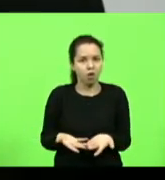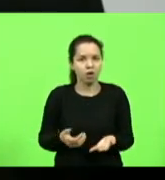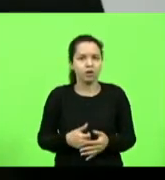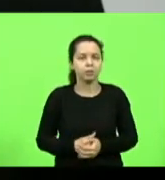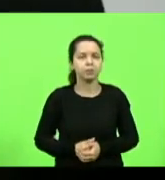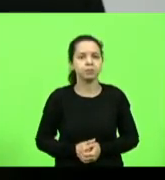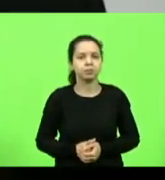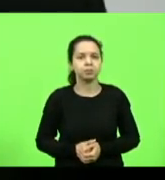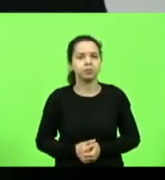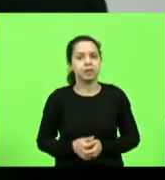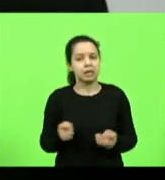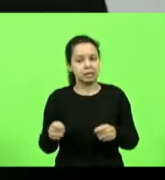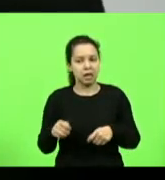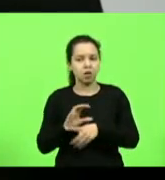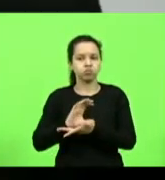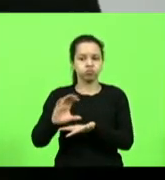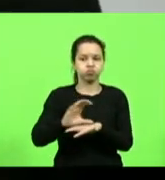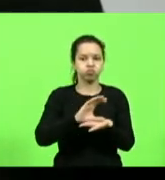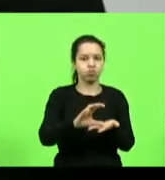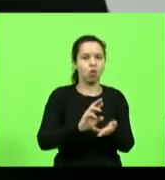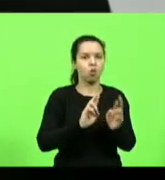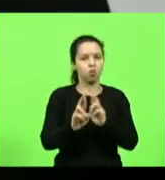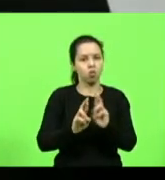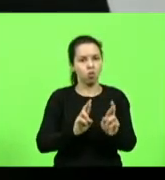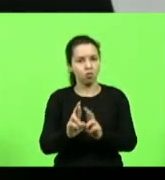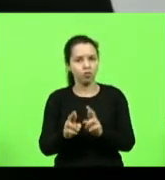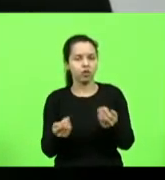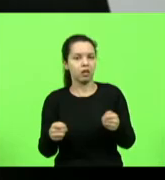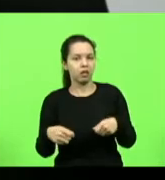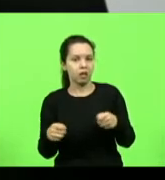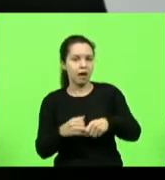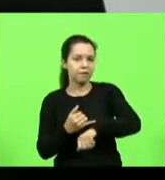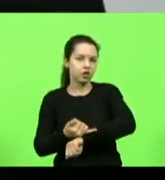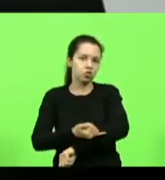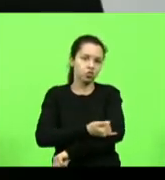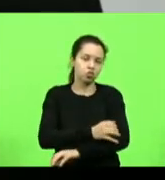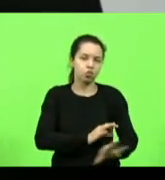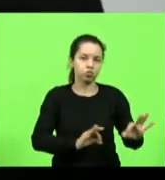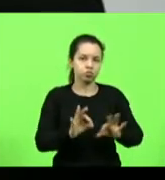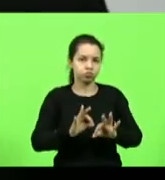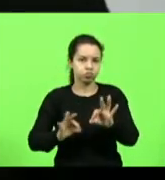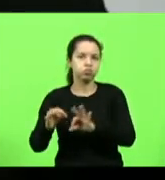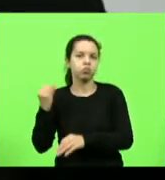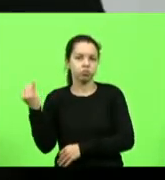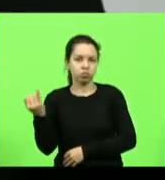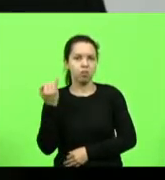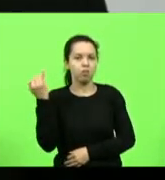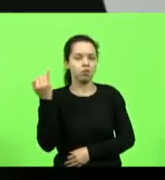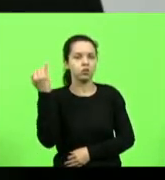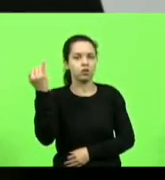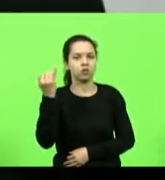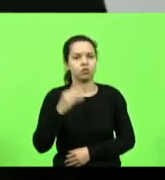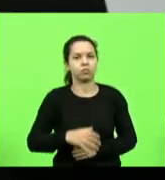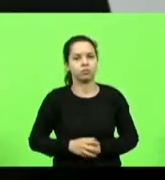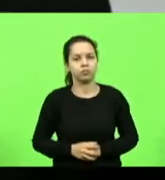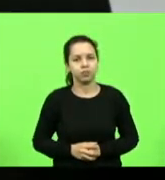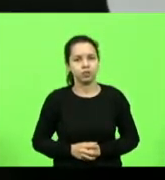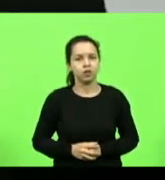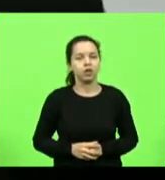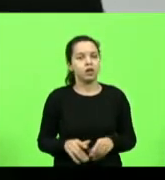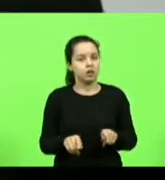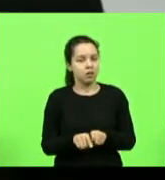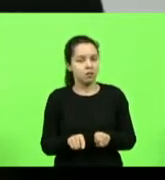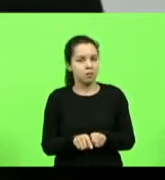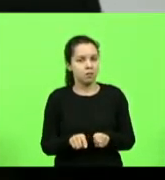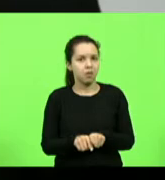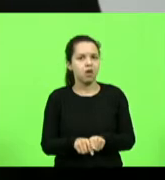tendo para poder aplicar em rodovias, para aplicar em infraestrutura, é de grande valia. E uma das formas também de que